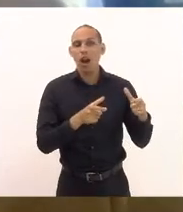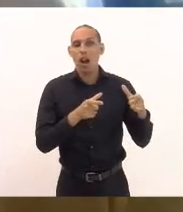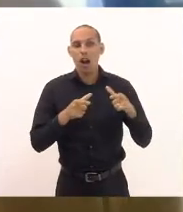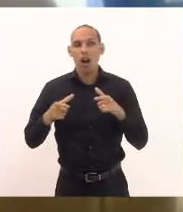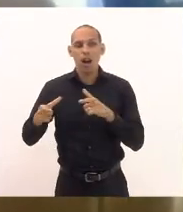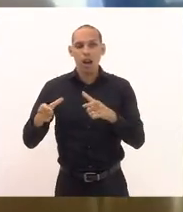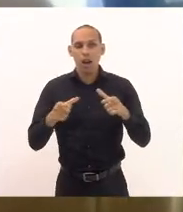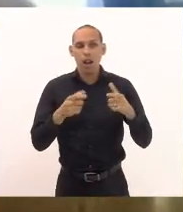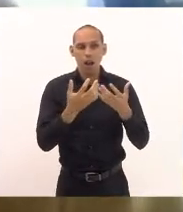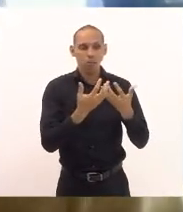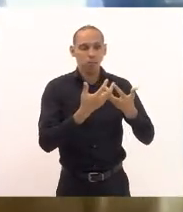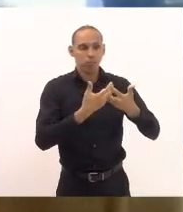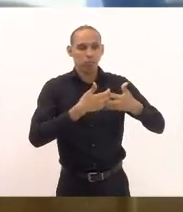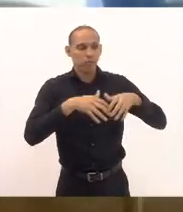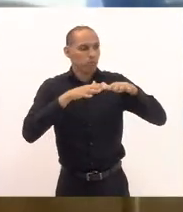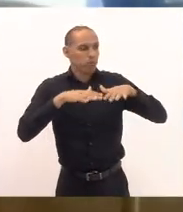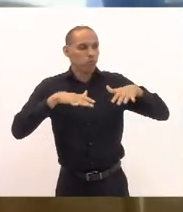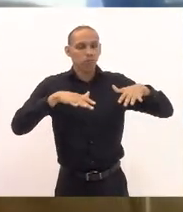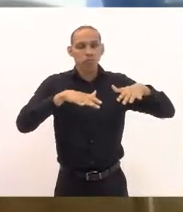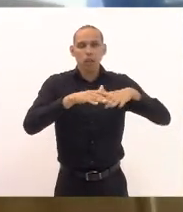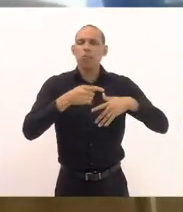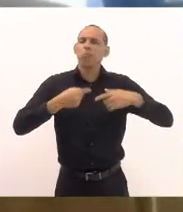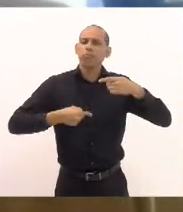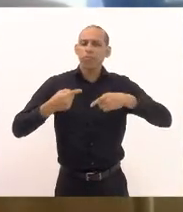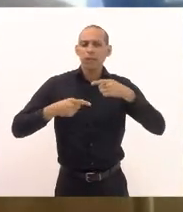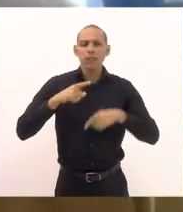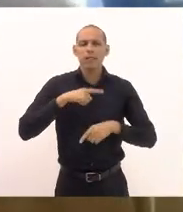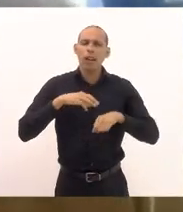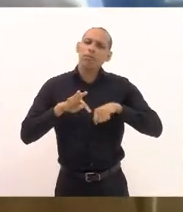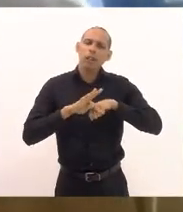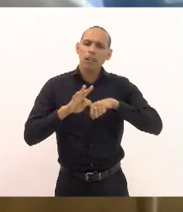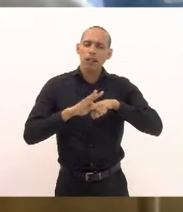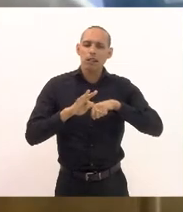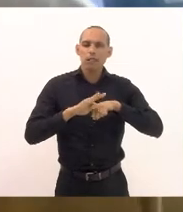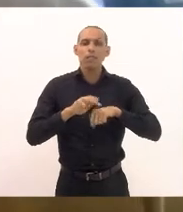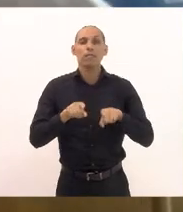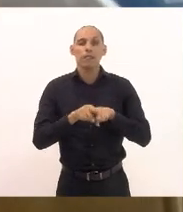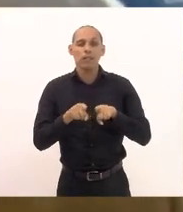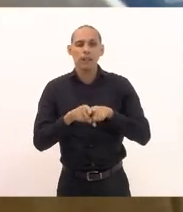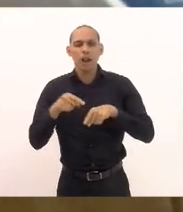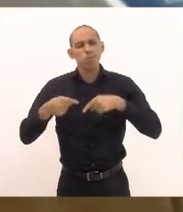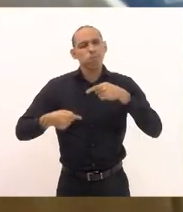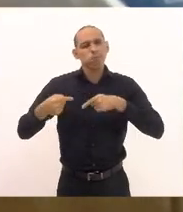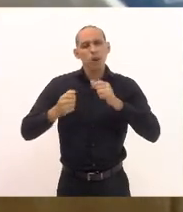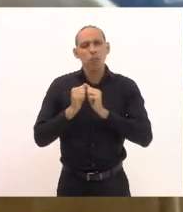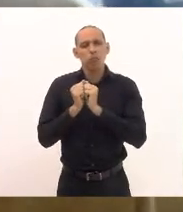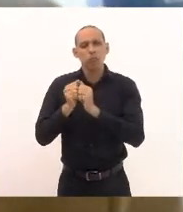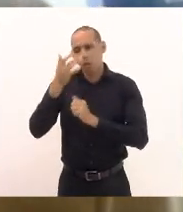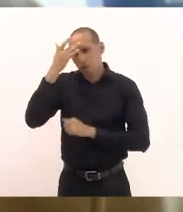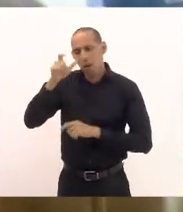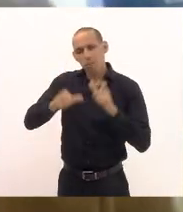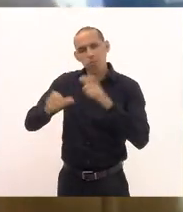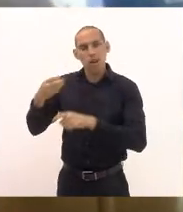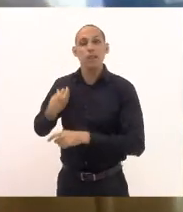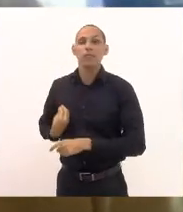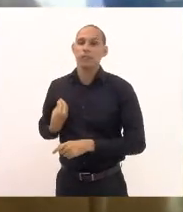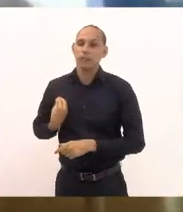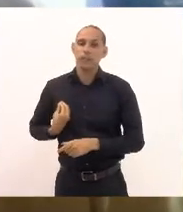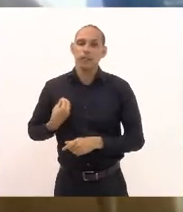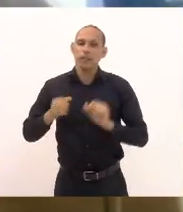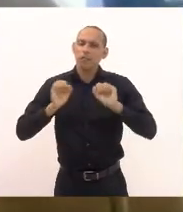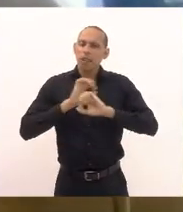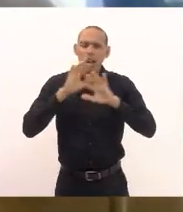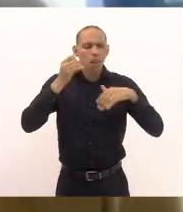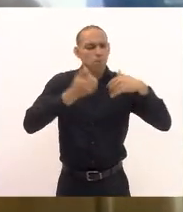Petrópolis abrangidas. Houve uma discussão técnica, houve uma discussão com os moradores, houve um